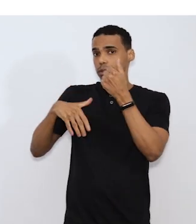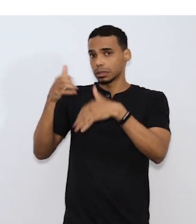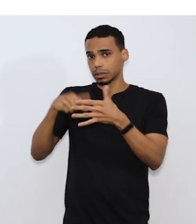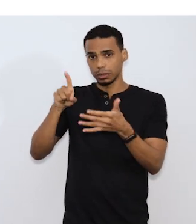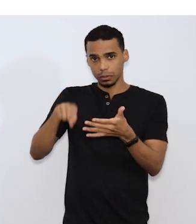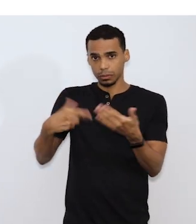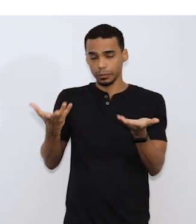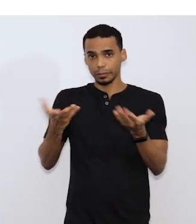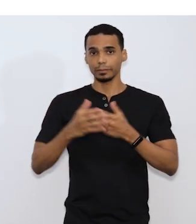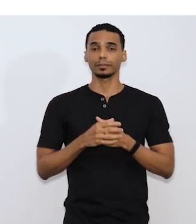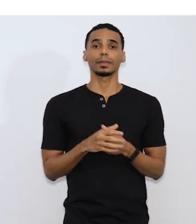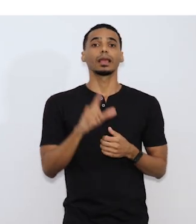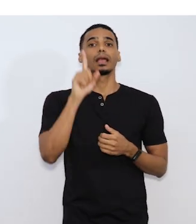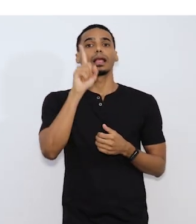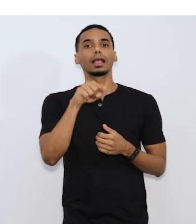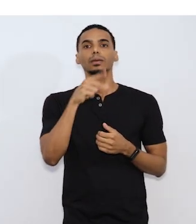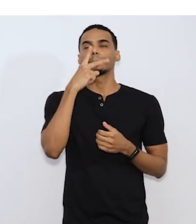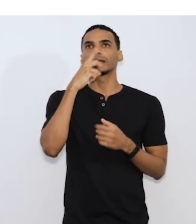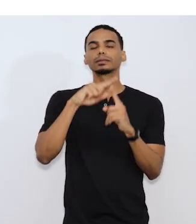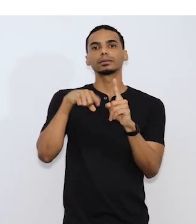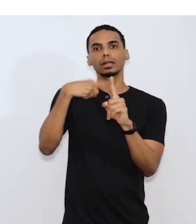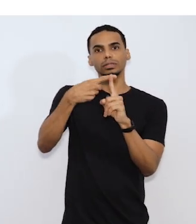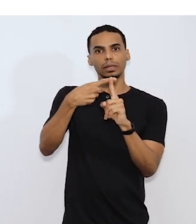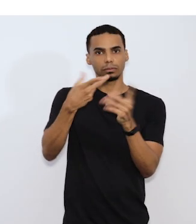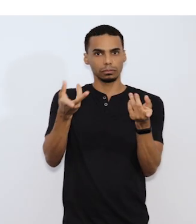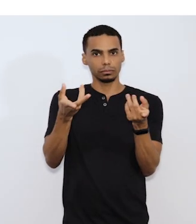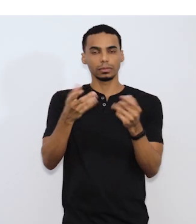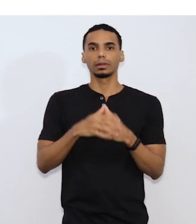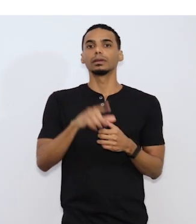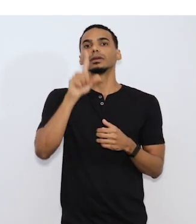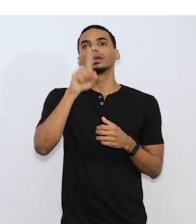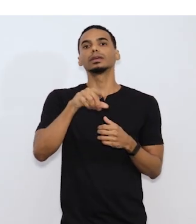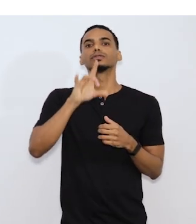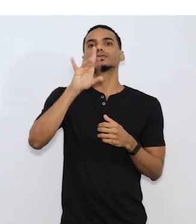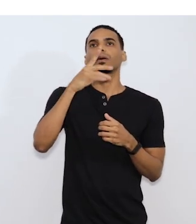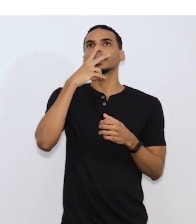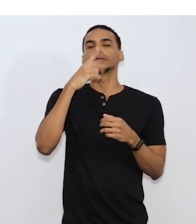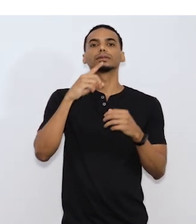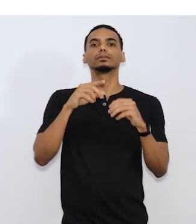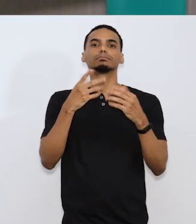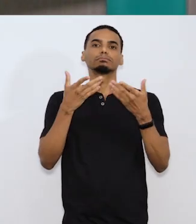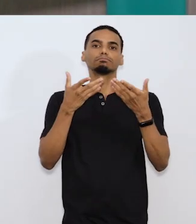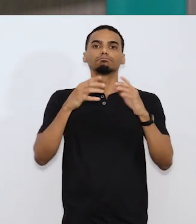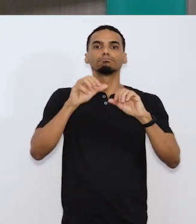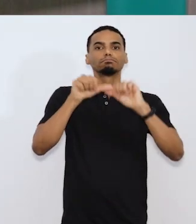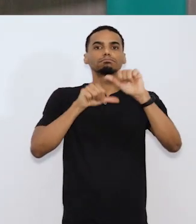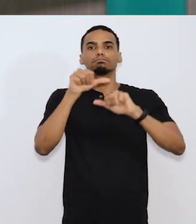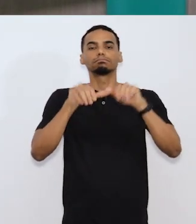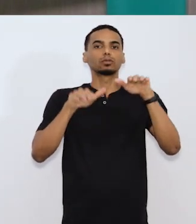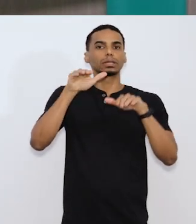justificando. Eu tenho uma ideia de adição, de soma, ou uma ideia de alternância?